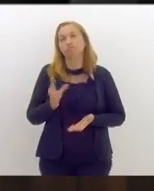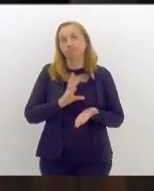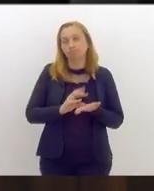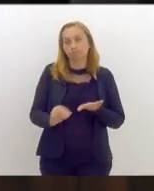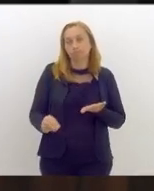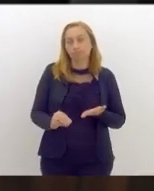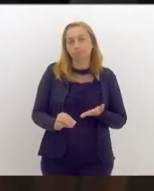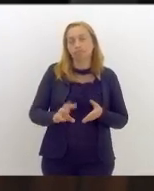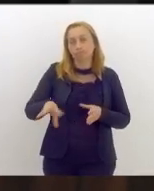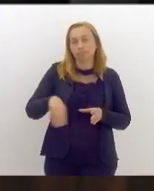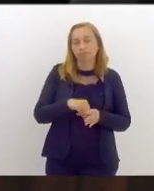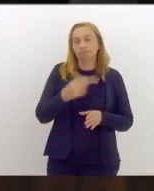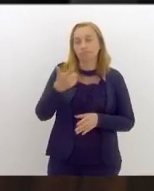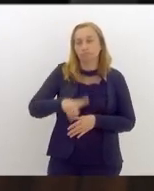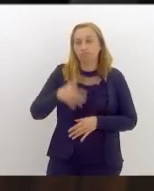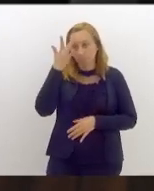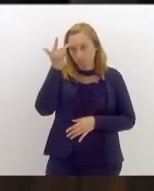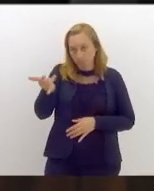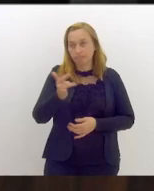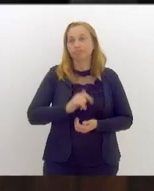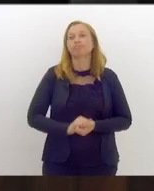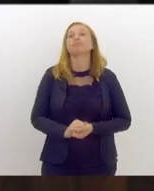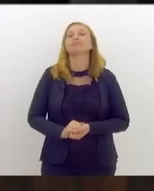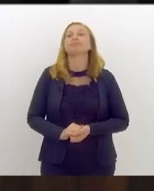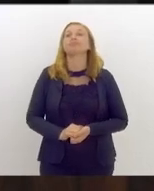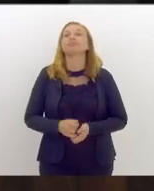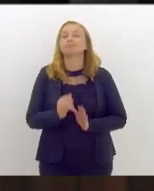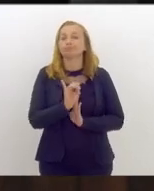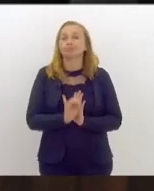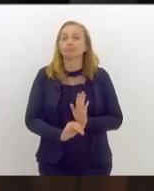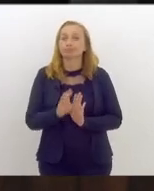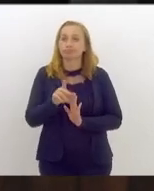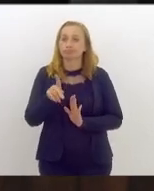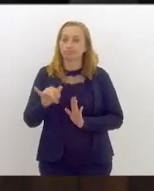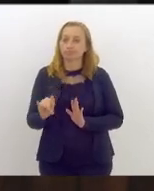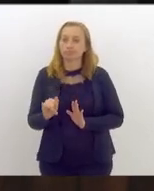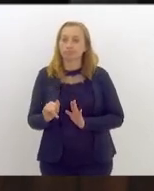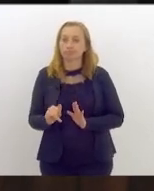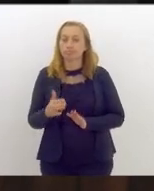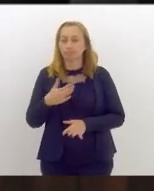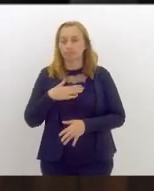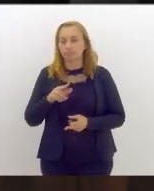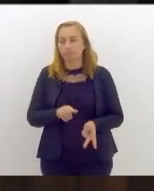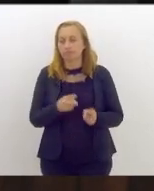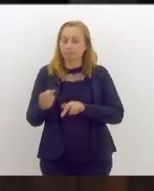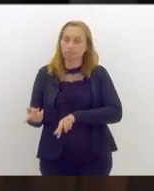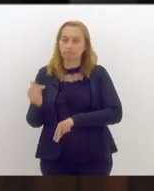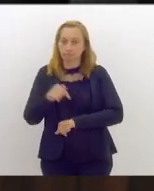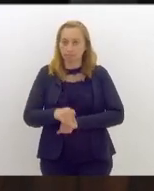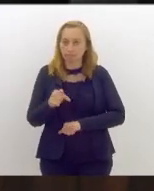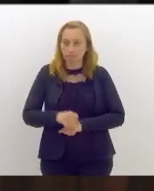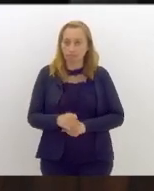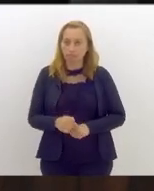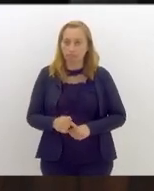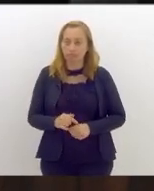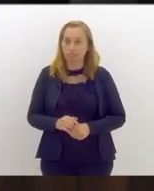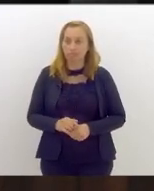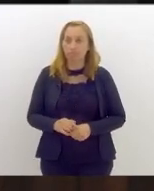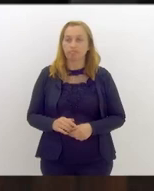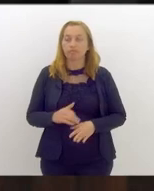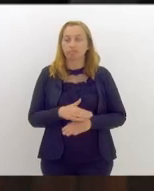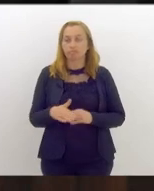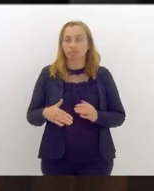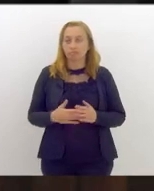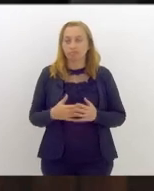pauta colocando de novo para amanhã é o relatório da CPI Esse é o meu encaminhamento aqui espero atender a média